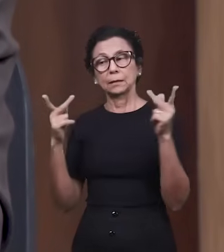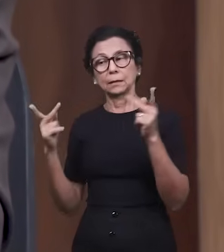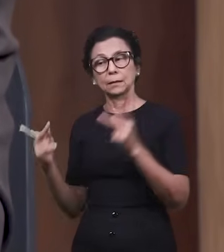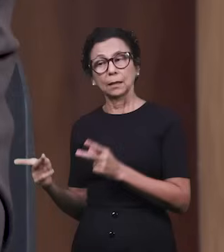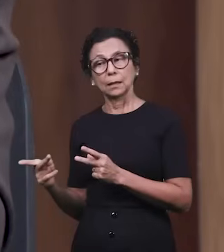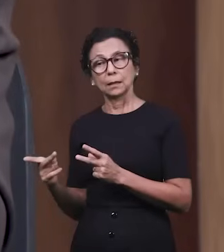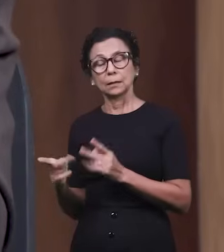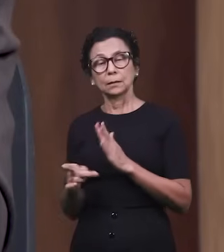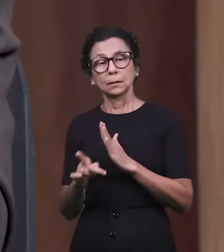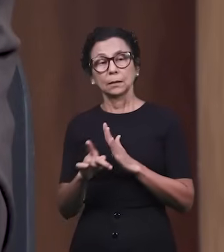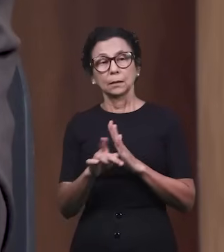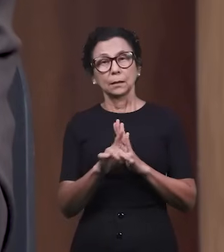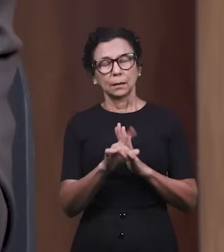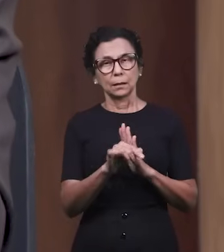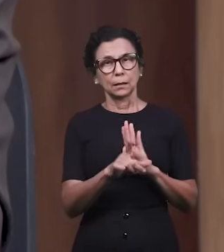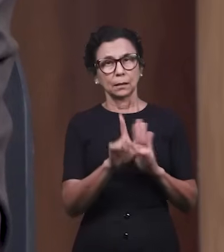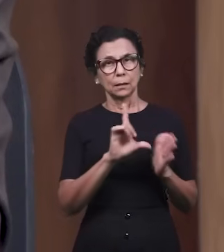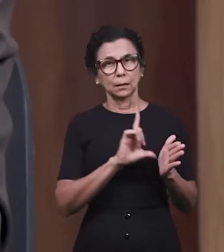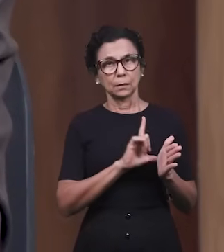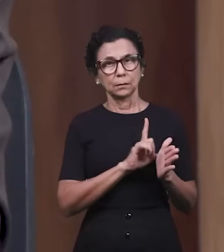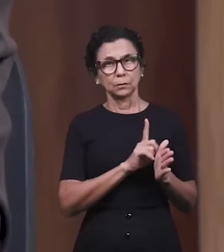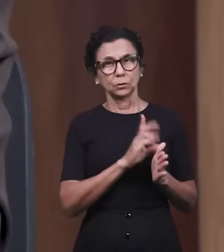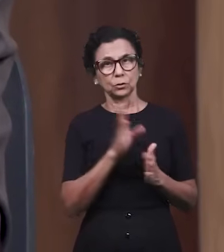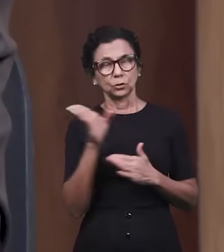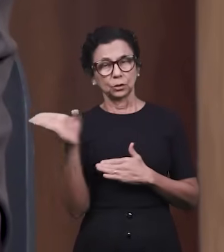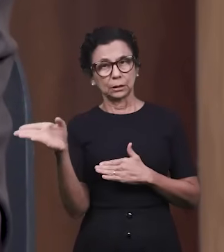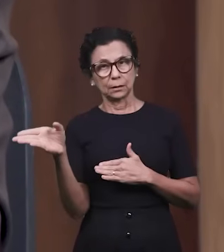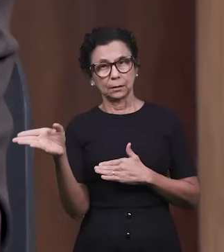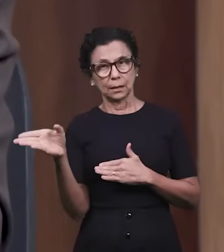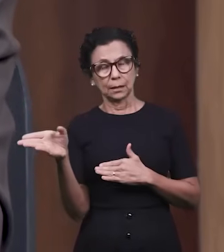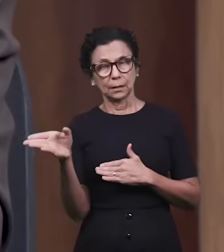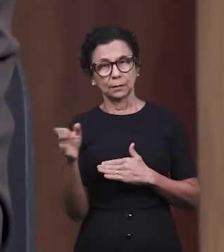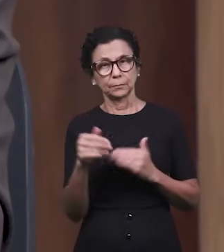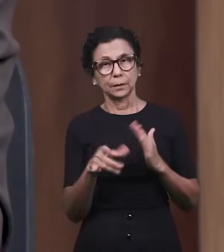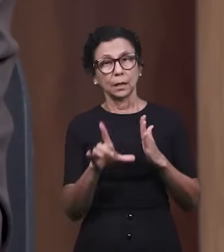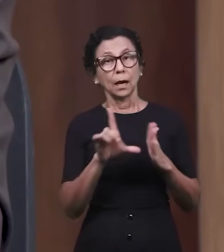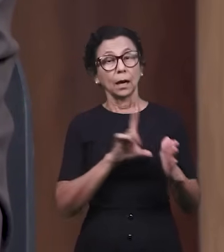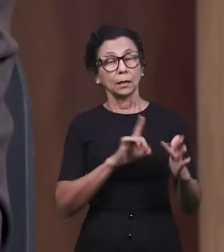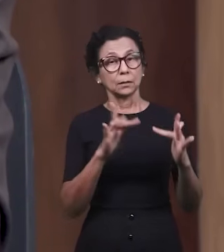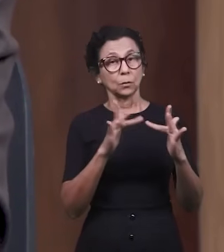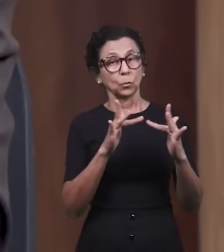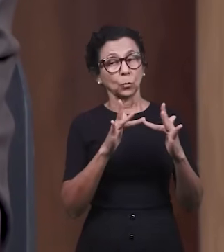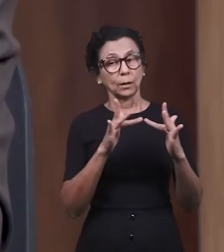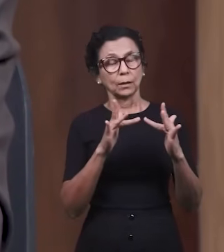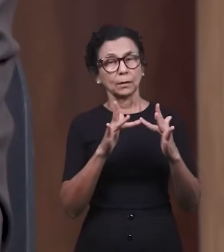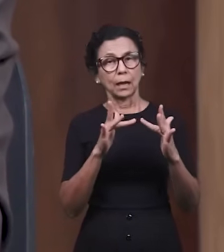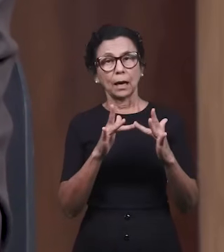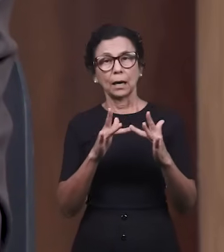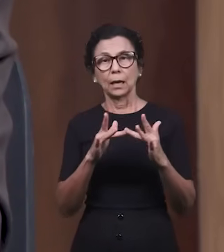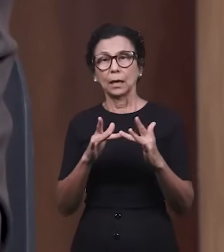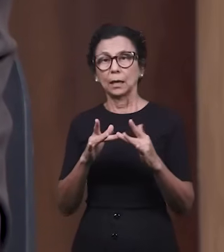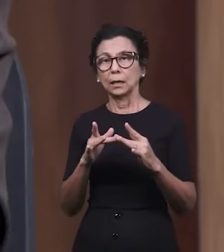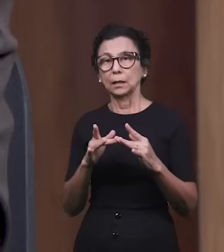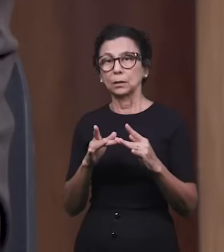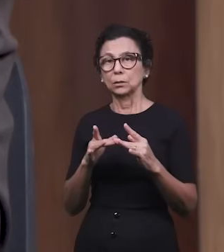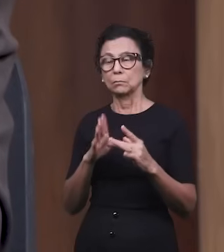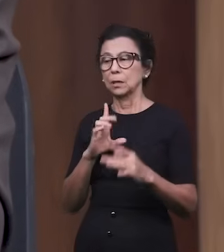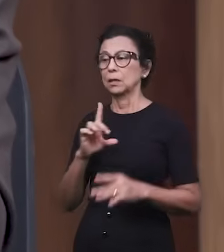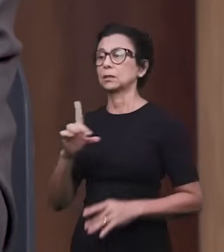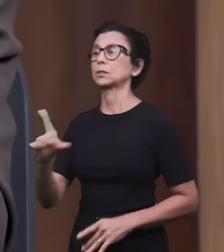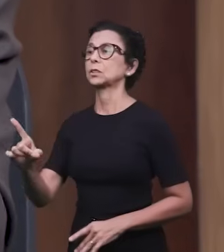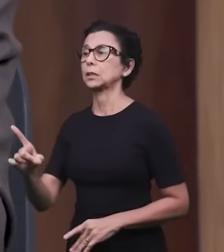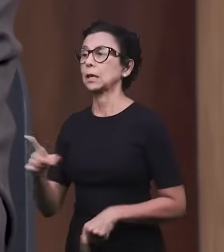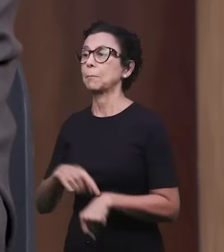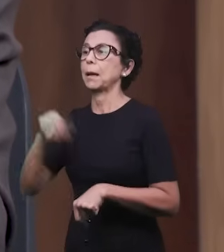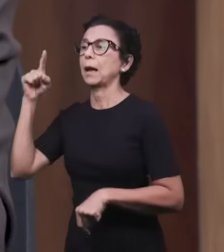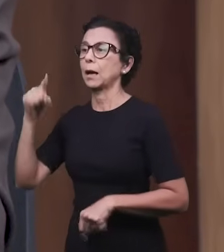cuidado de antes entrar em contato com aquela pessoa para poder marcar aquela vez, não chegar de última hora. Dependendo de quem